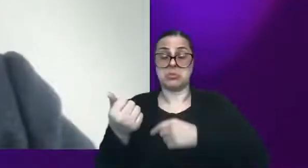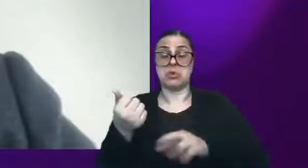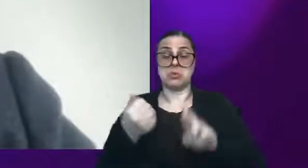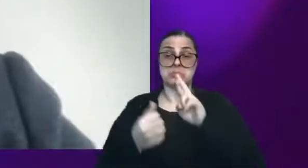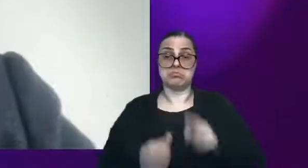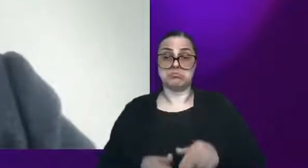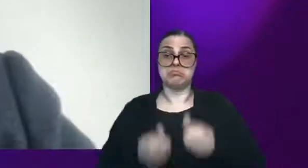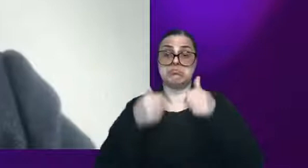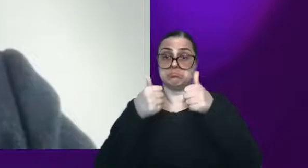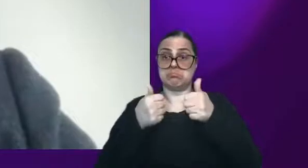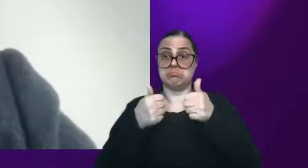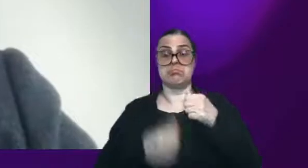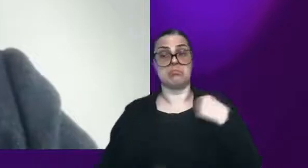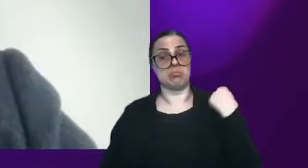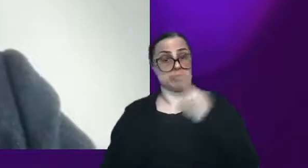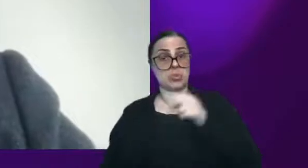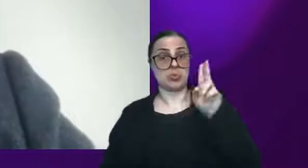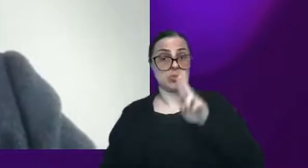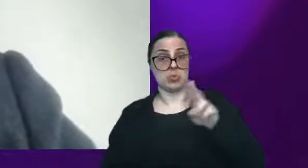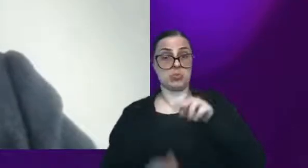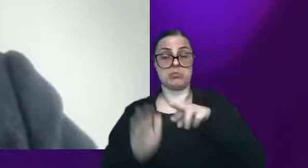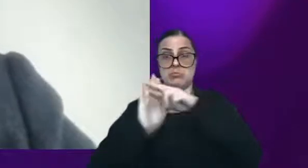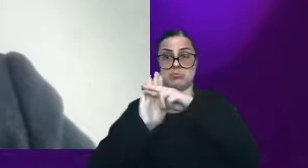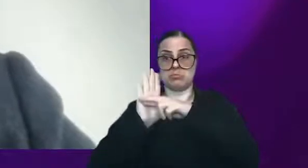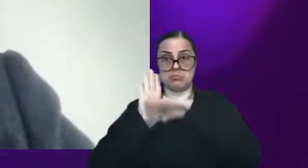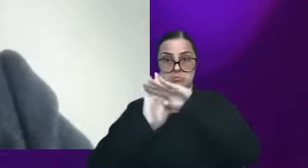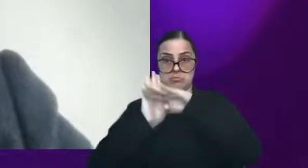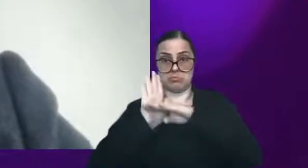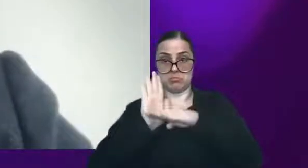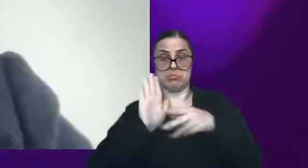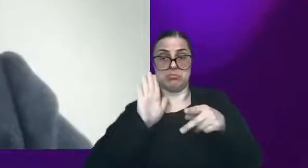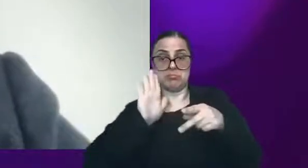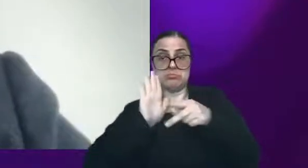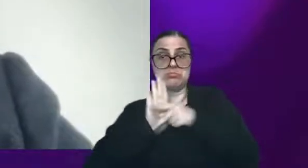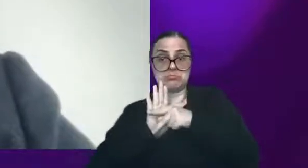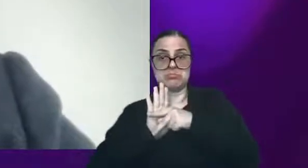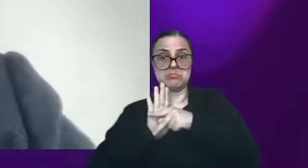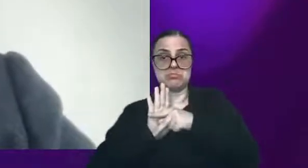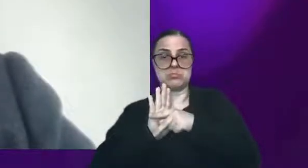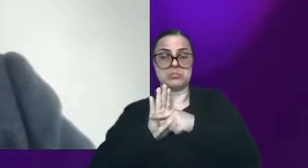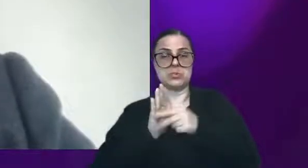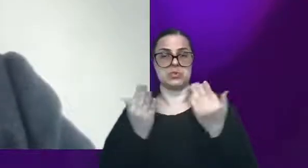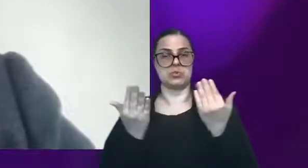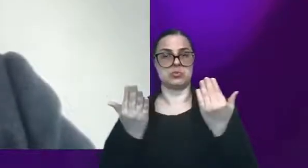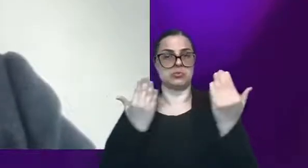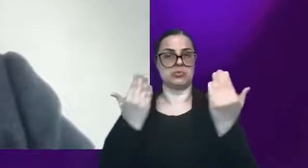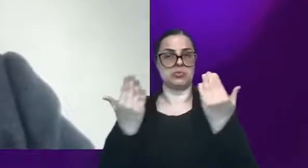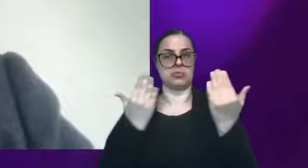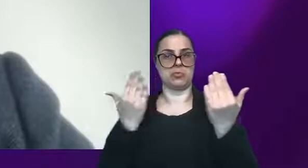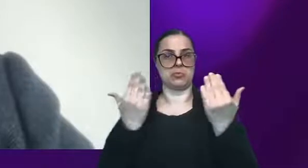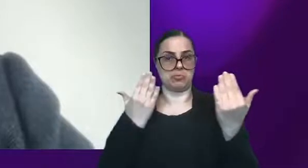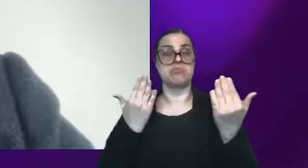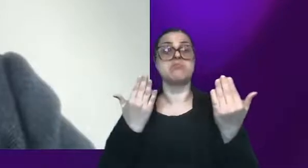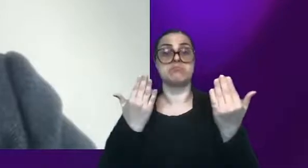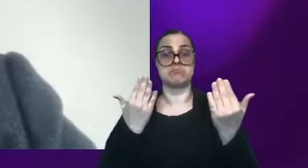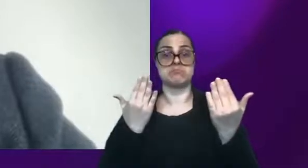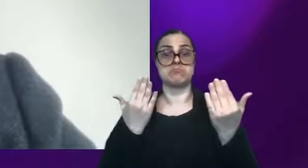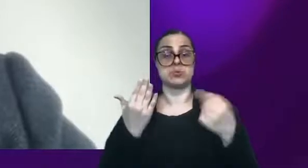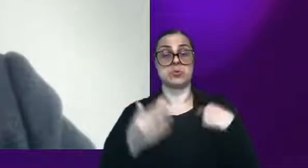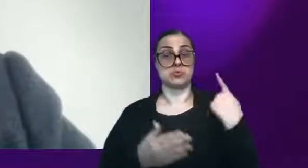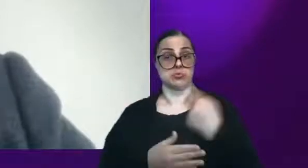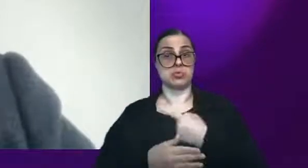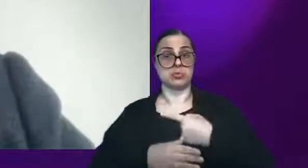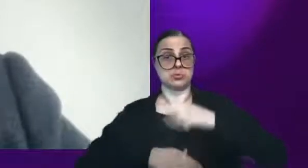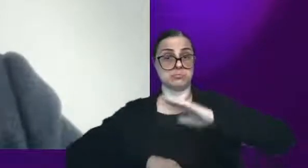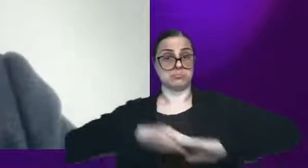nós utilizamos os critérios de Oslo como, enfim, baliza nas nossas discussões multidisciplinares para